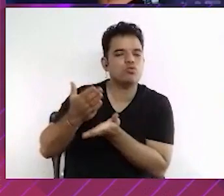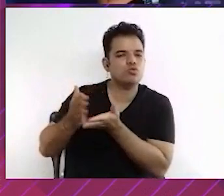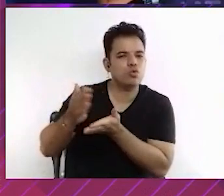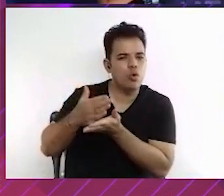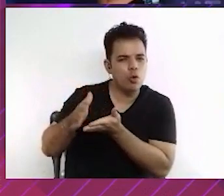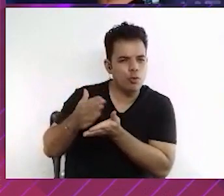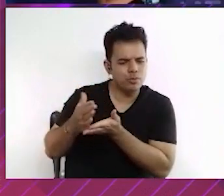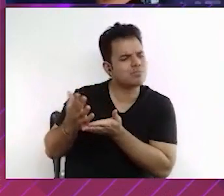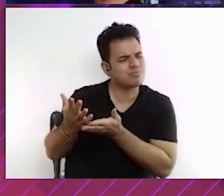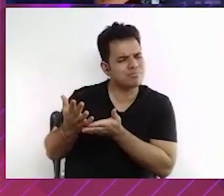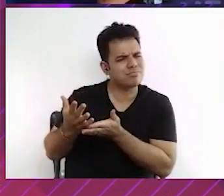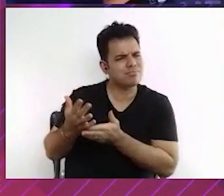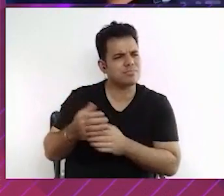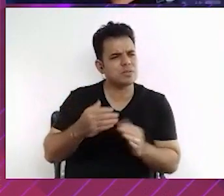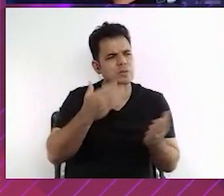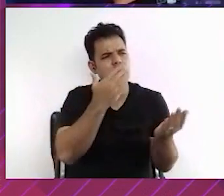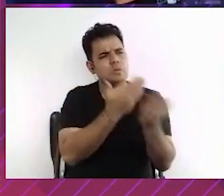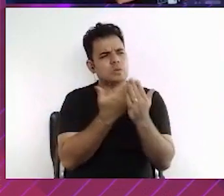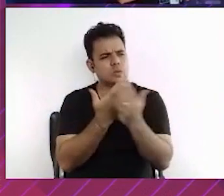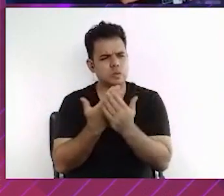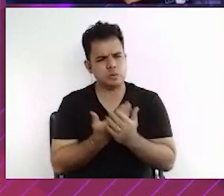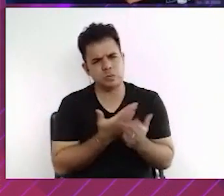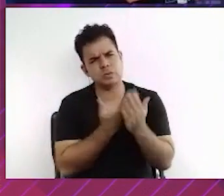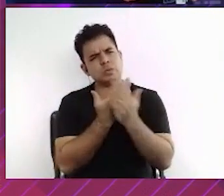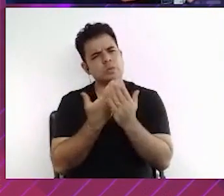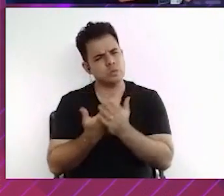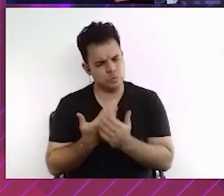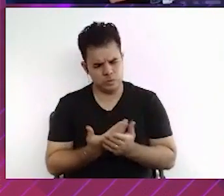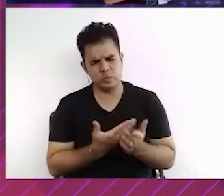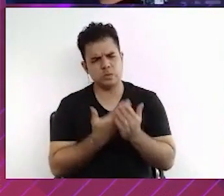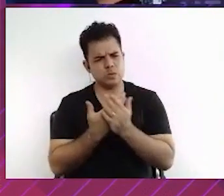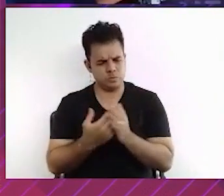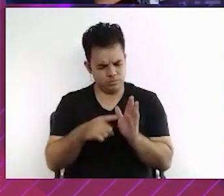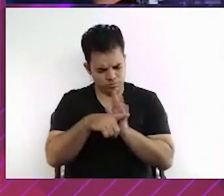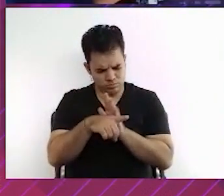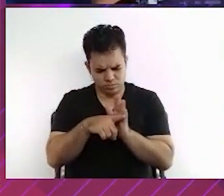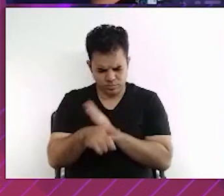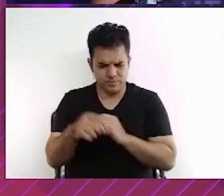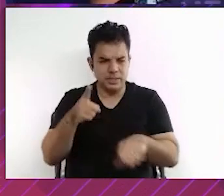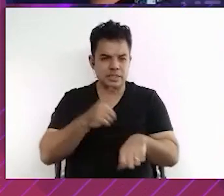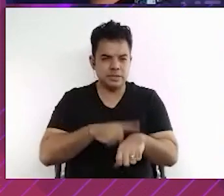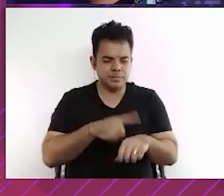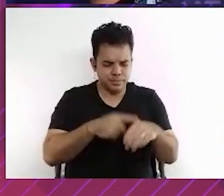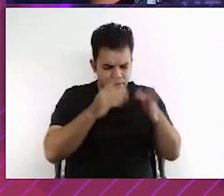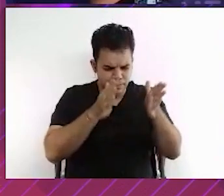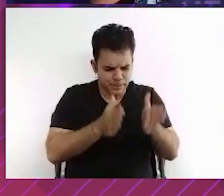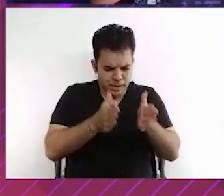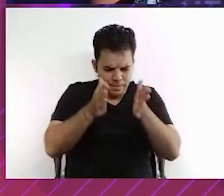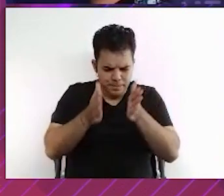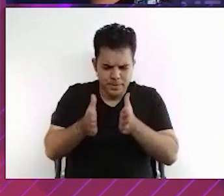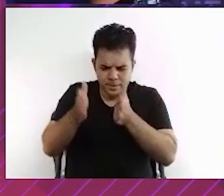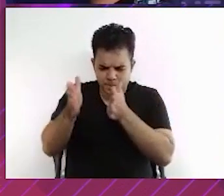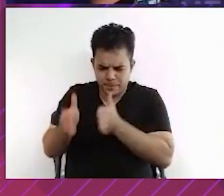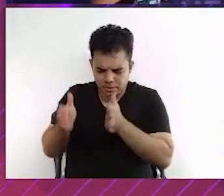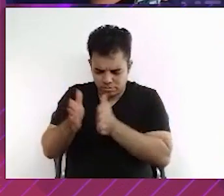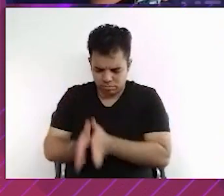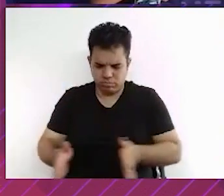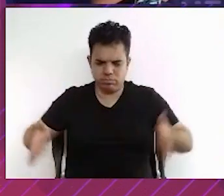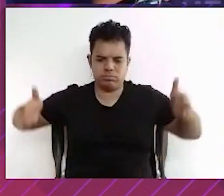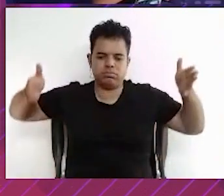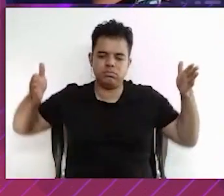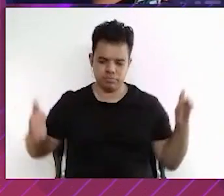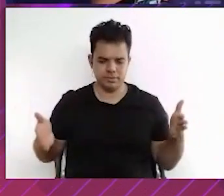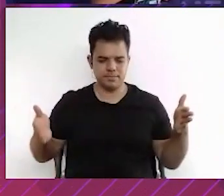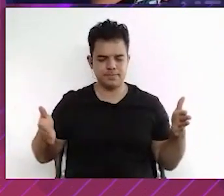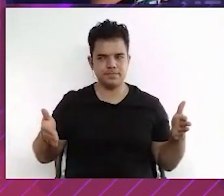A gente faz esses estudos, essas análises da série temporal, para a gente ver se a gente pode derivar uma